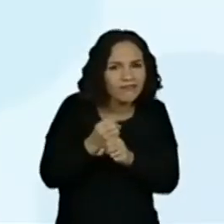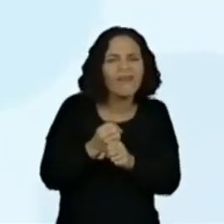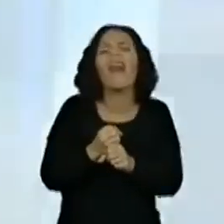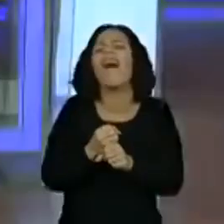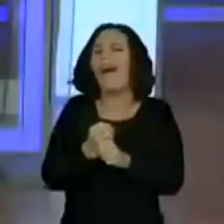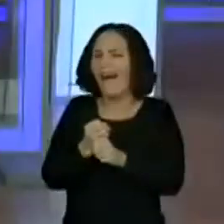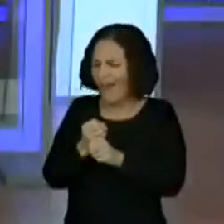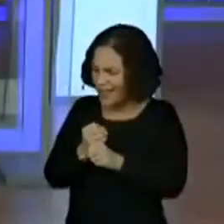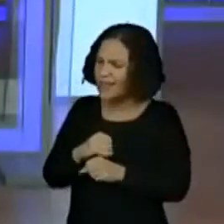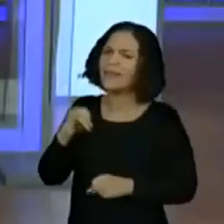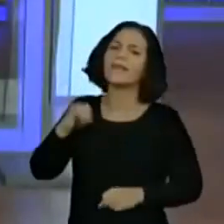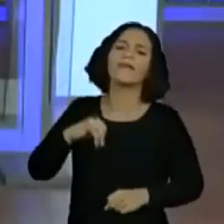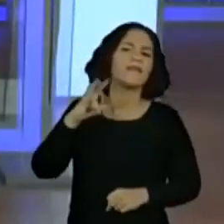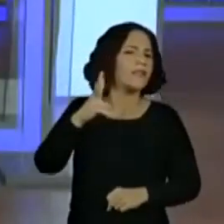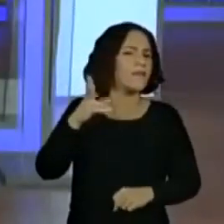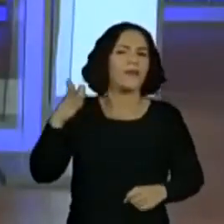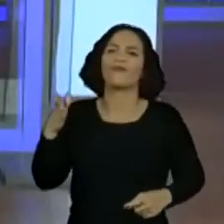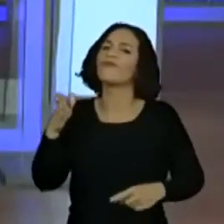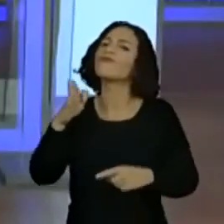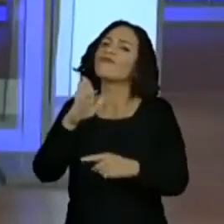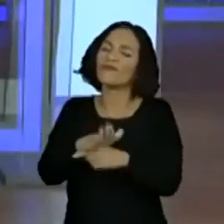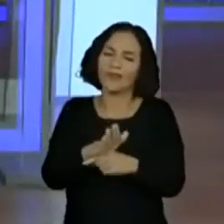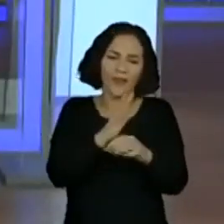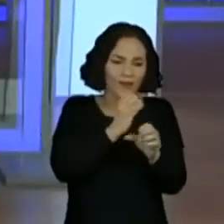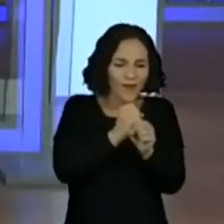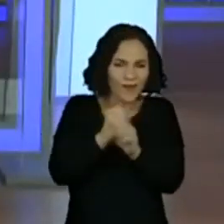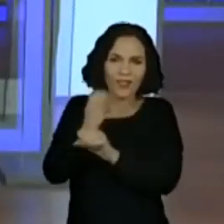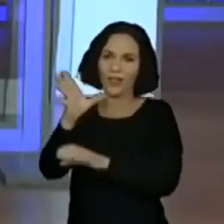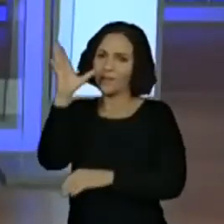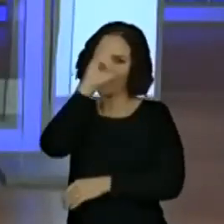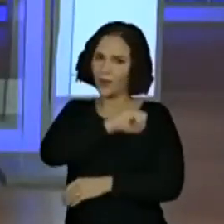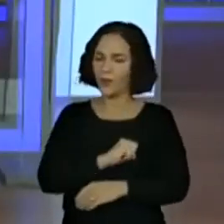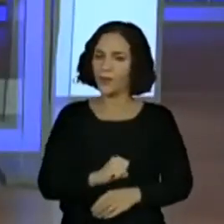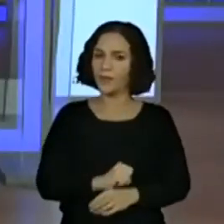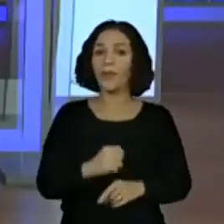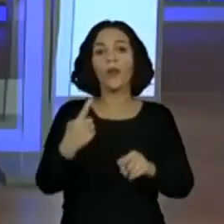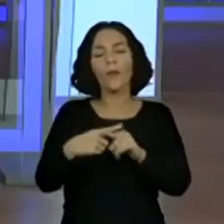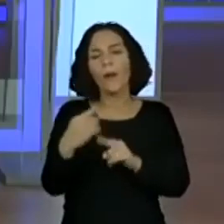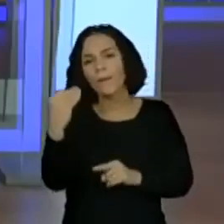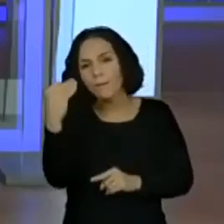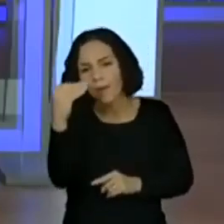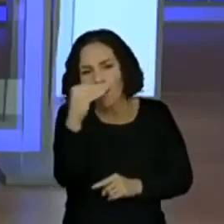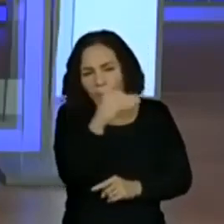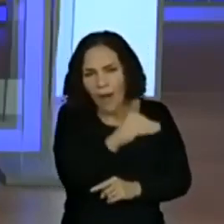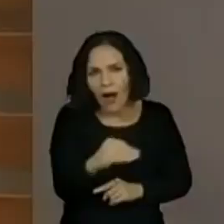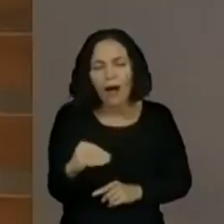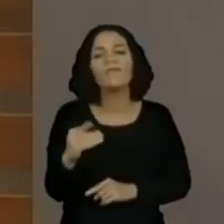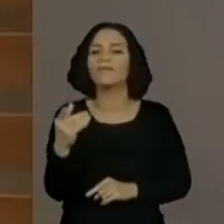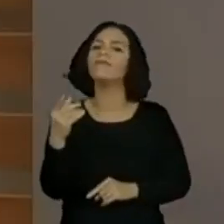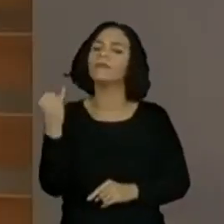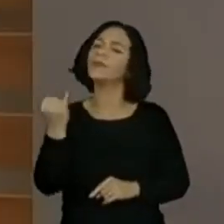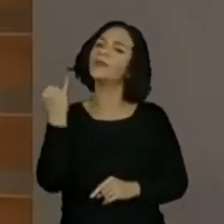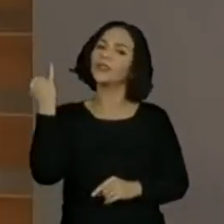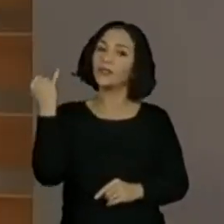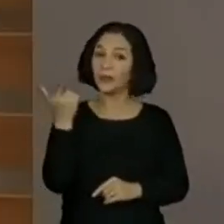certeza. Ela sempre colabora e sempre ajuda aí que a gente já aprendeu. Uma marcação é sempre importante. Conseguiram, meus amores? Quando a gente